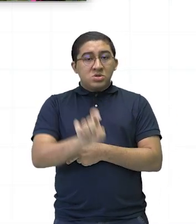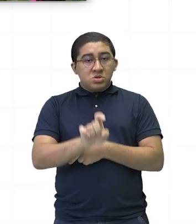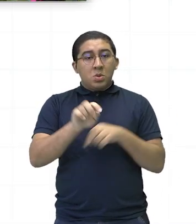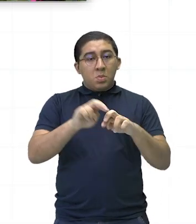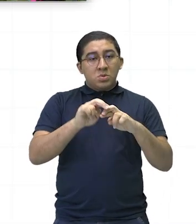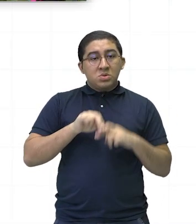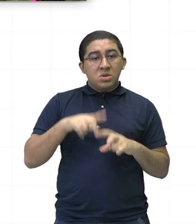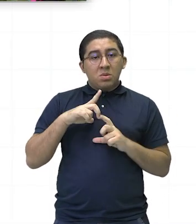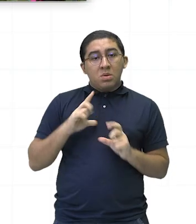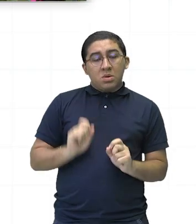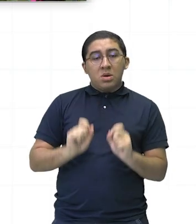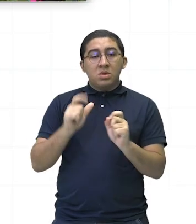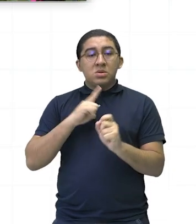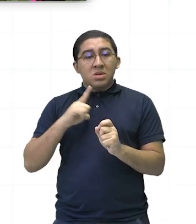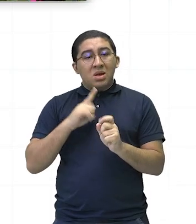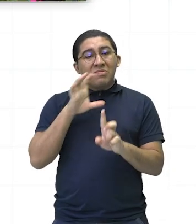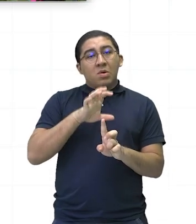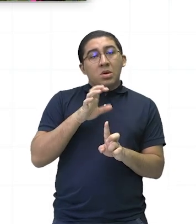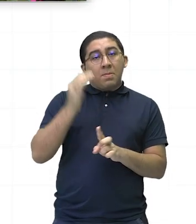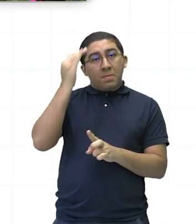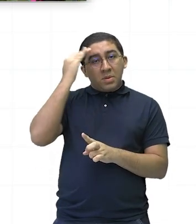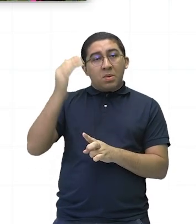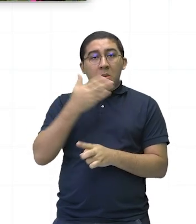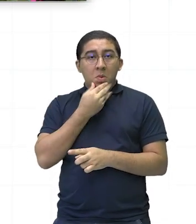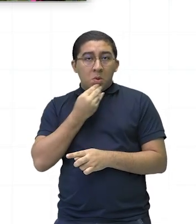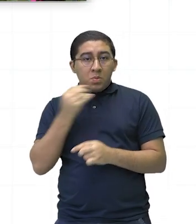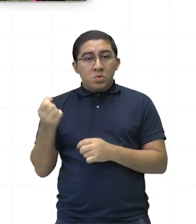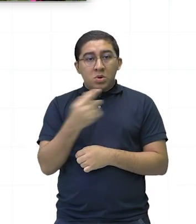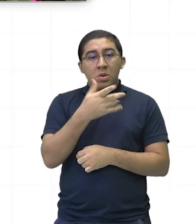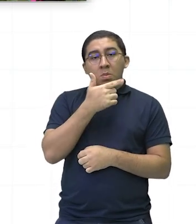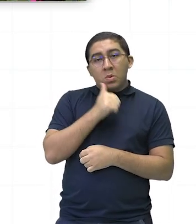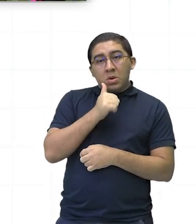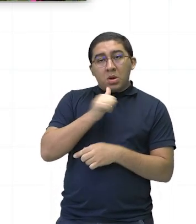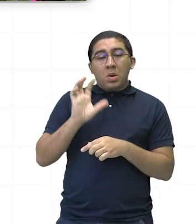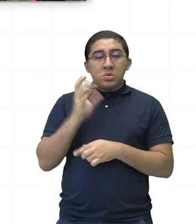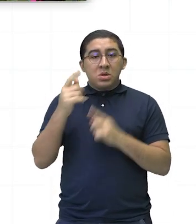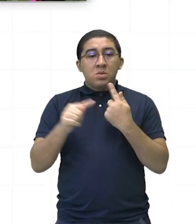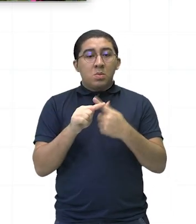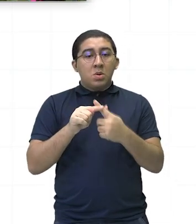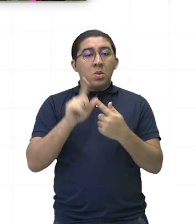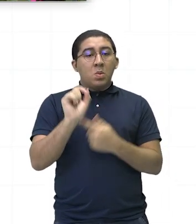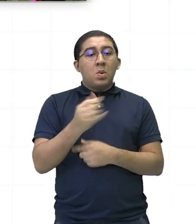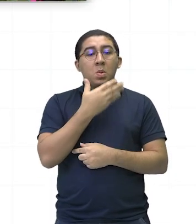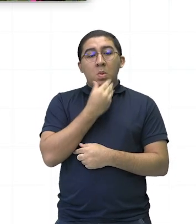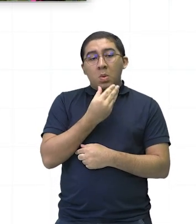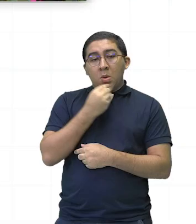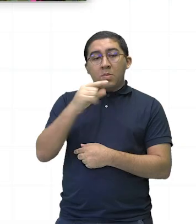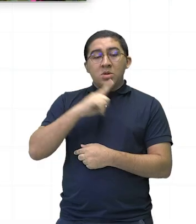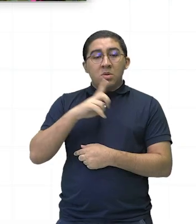daltonismo afeta mais frequentemente os homens do que as mulheres. Isso ocorre porque nos homens